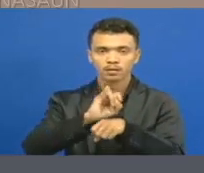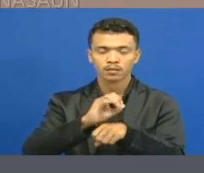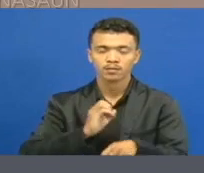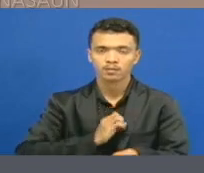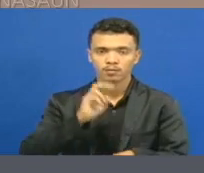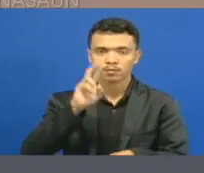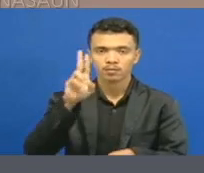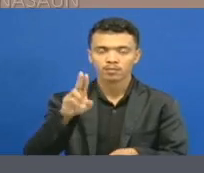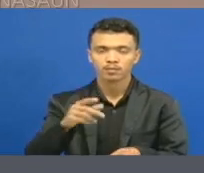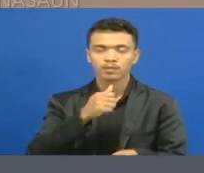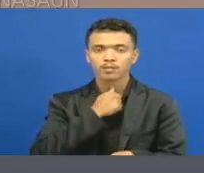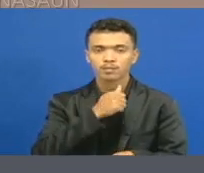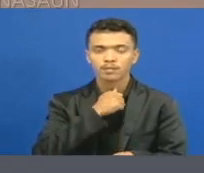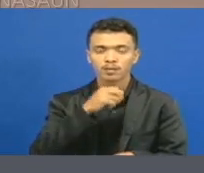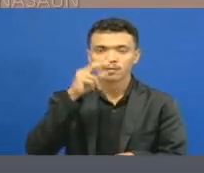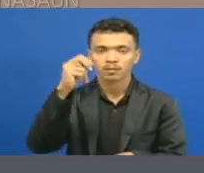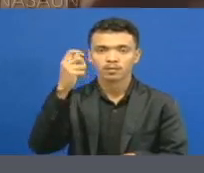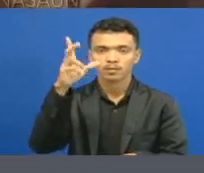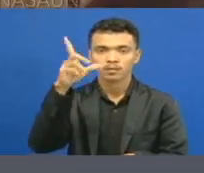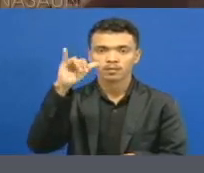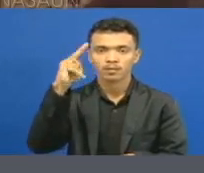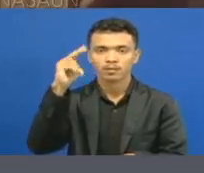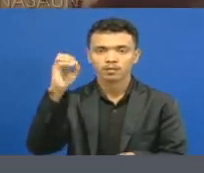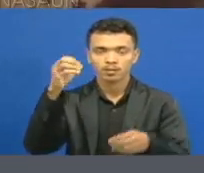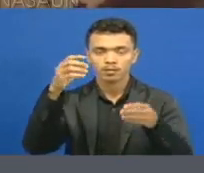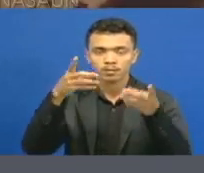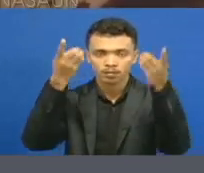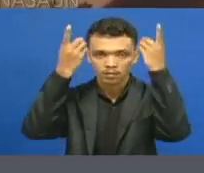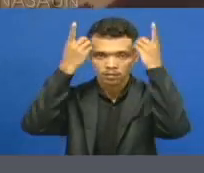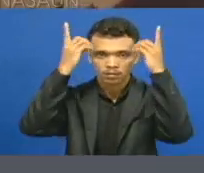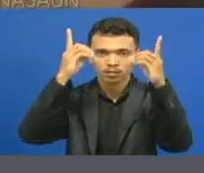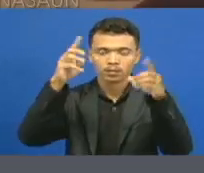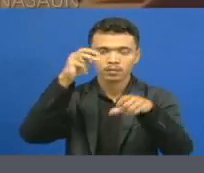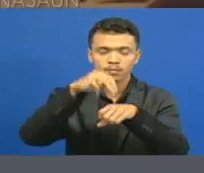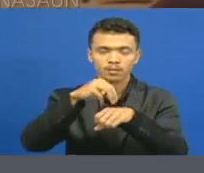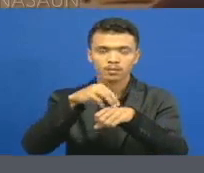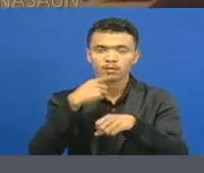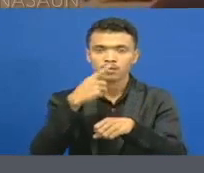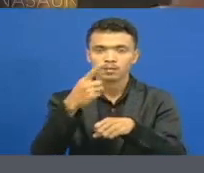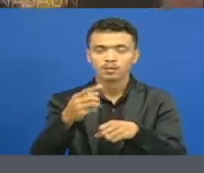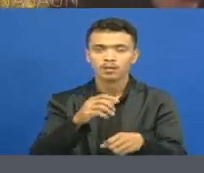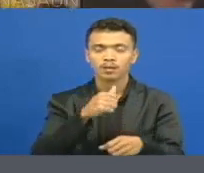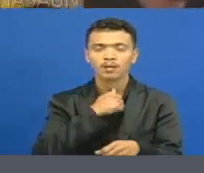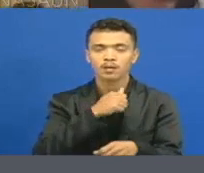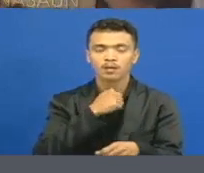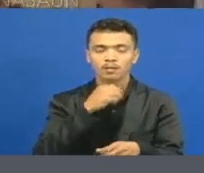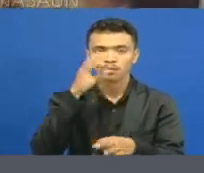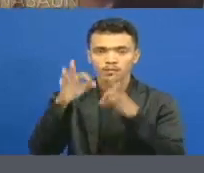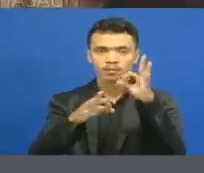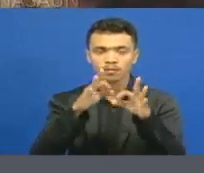Ossu. Padre Natalino da Costa nebe preside Missa Nova, né? Informa katak. Bibiata nebe na maromak fir,